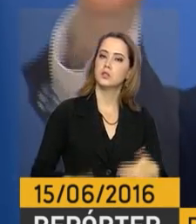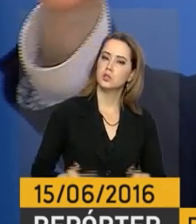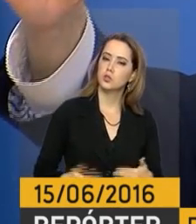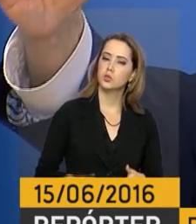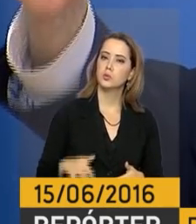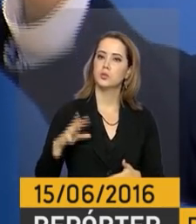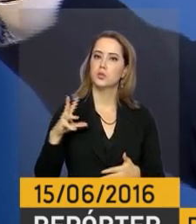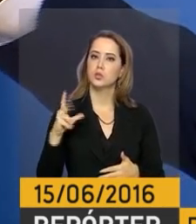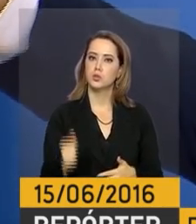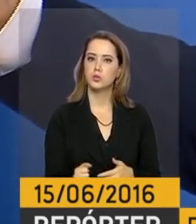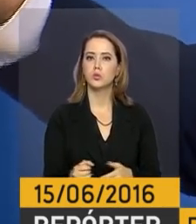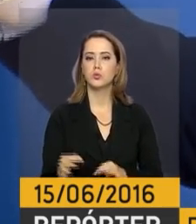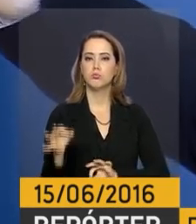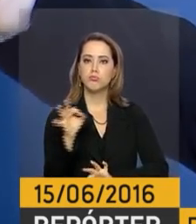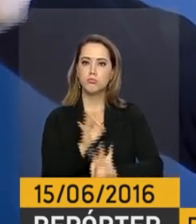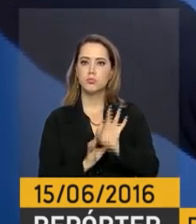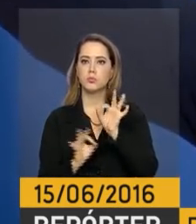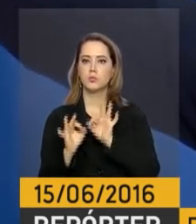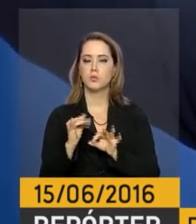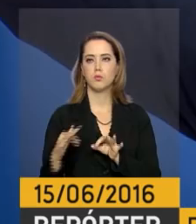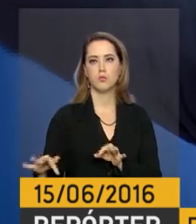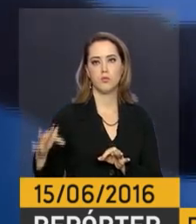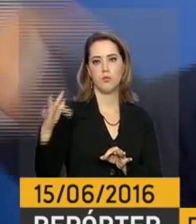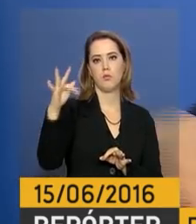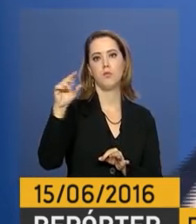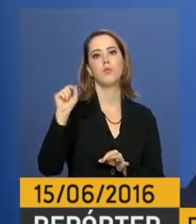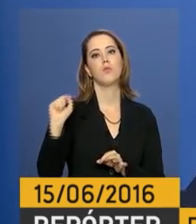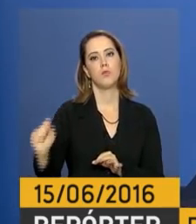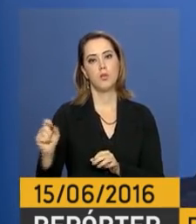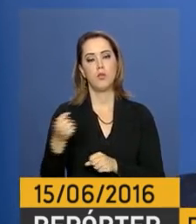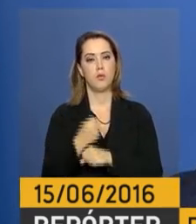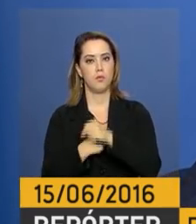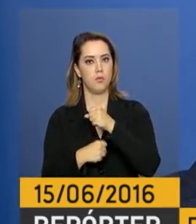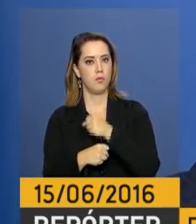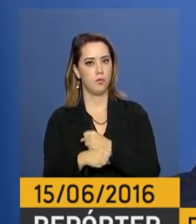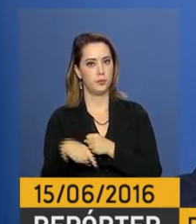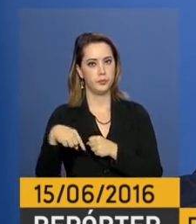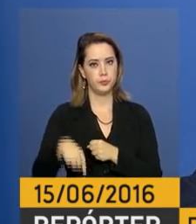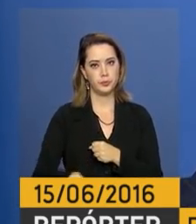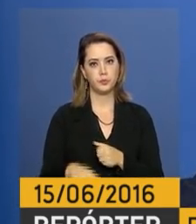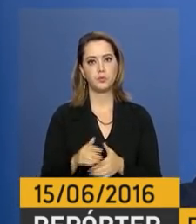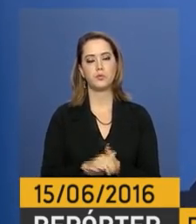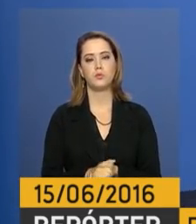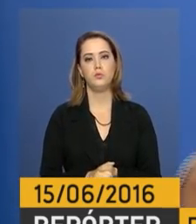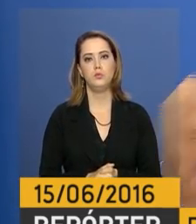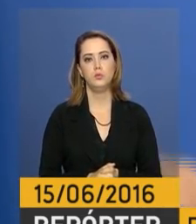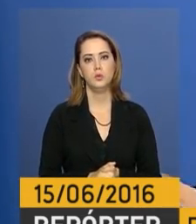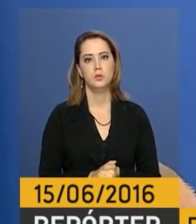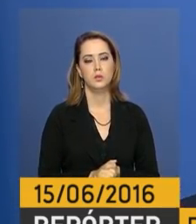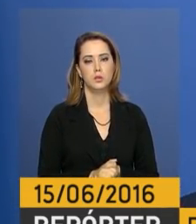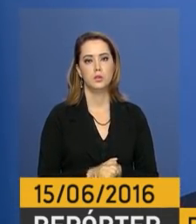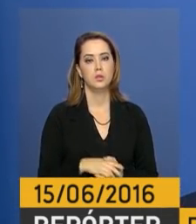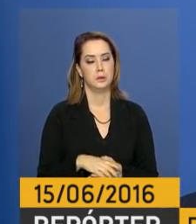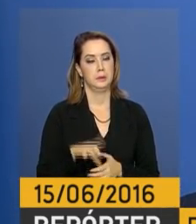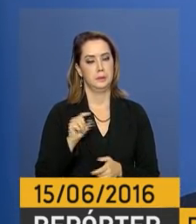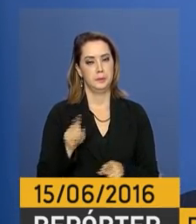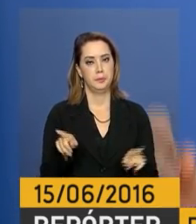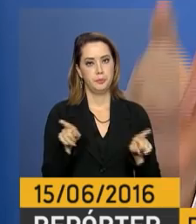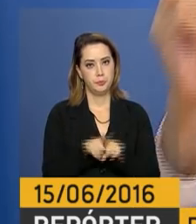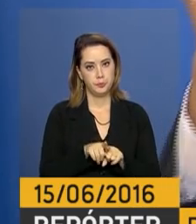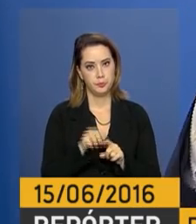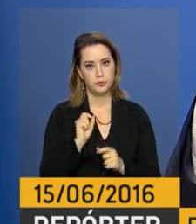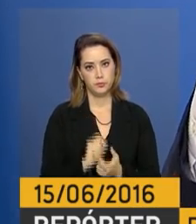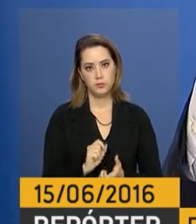2016, corrigido pela taxa de inflação de 16 para 2017. Além